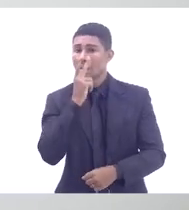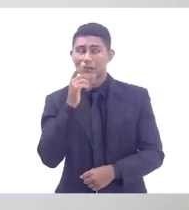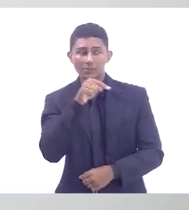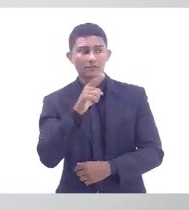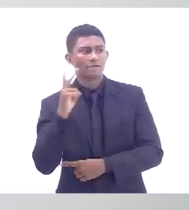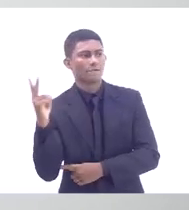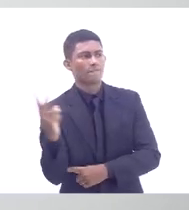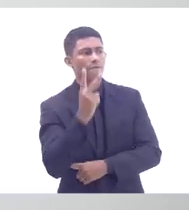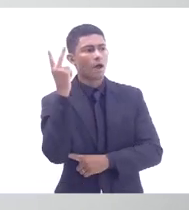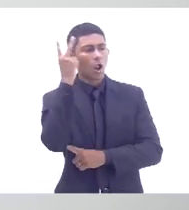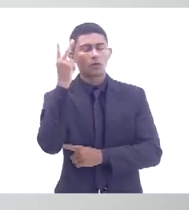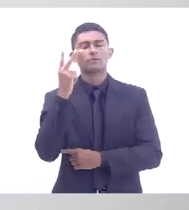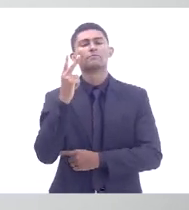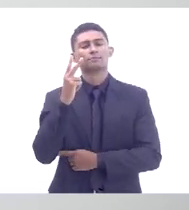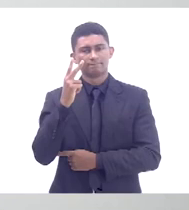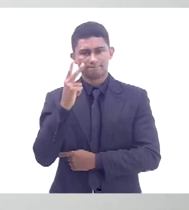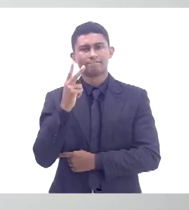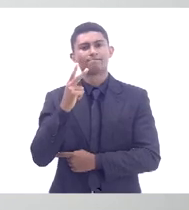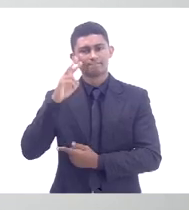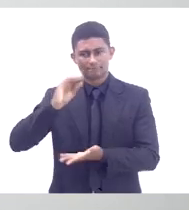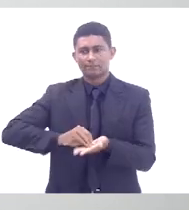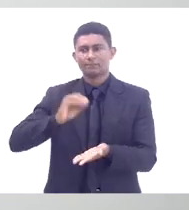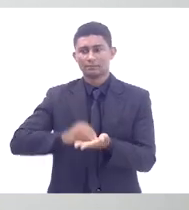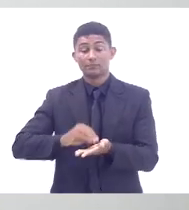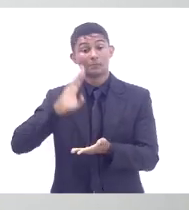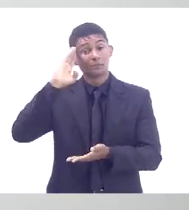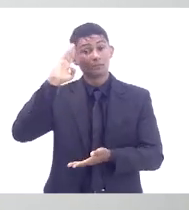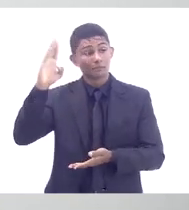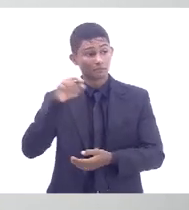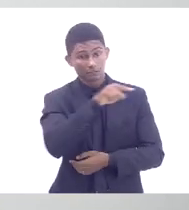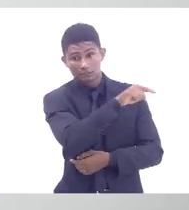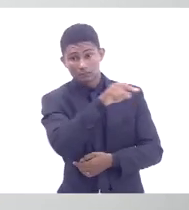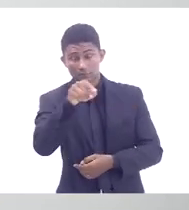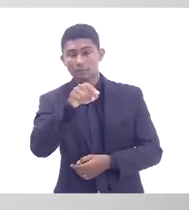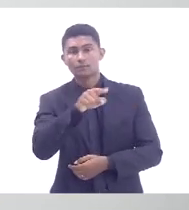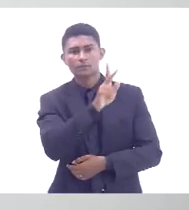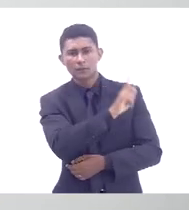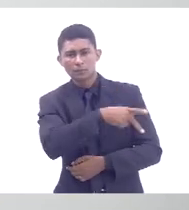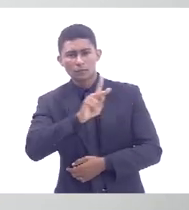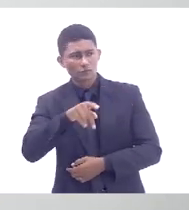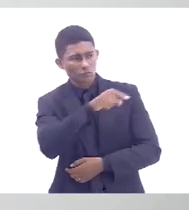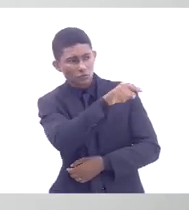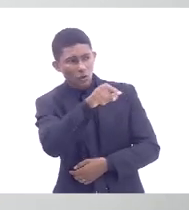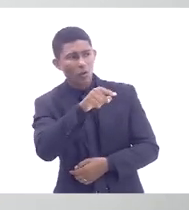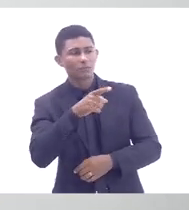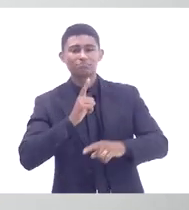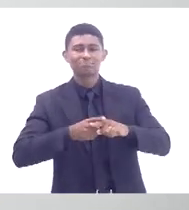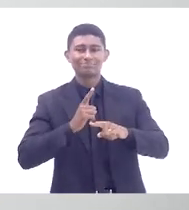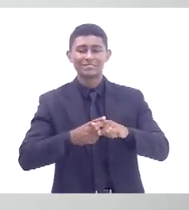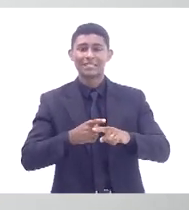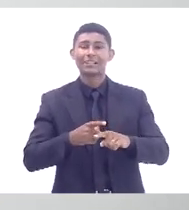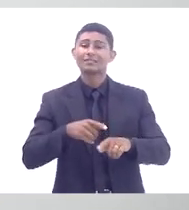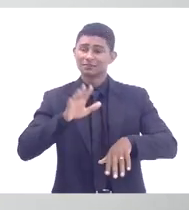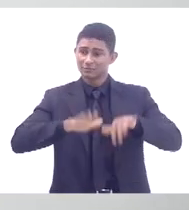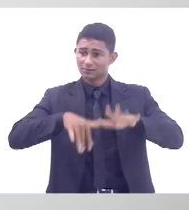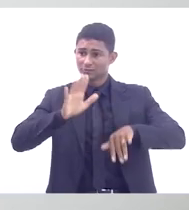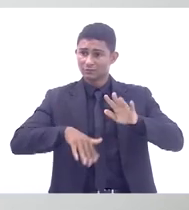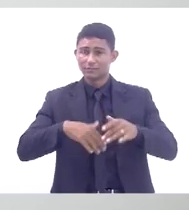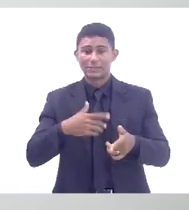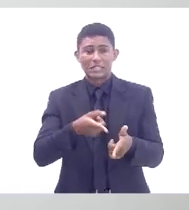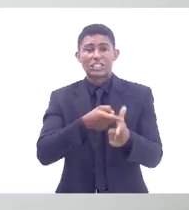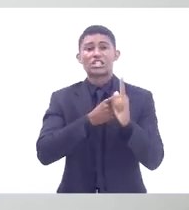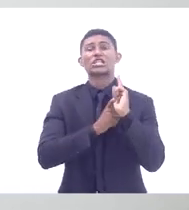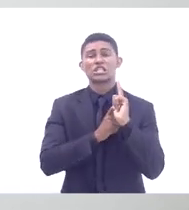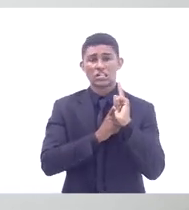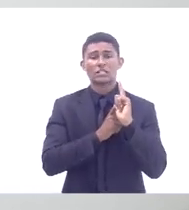valorização dos seus docentes principalmente com acúmulo de dívidas trabalhistas falida